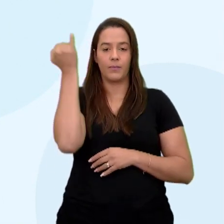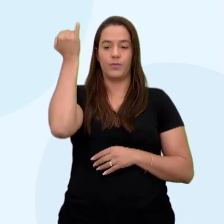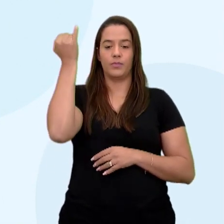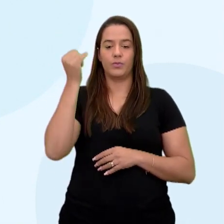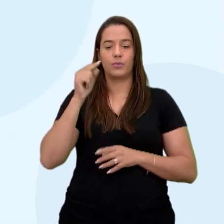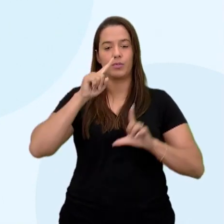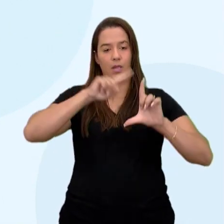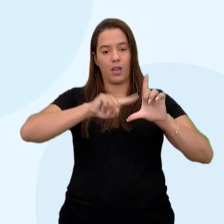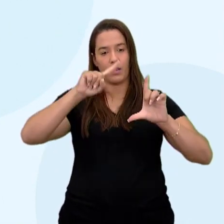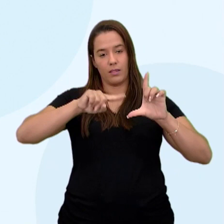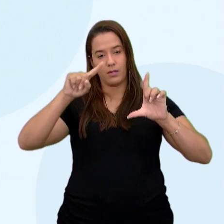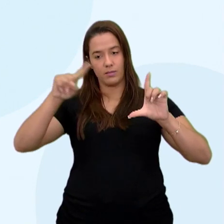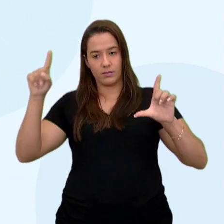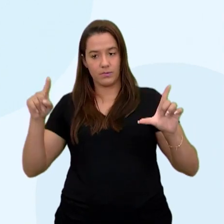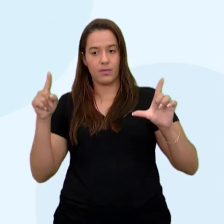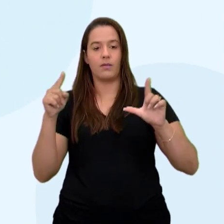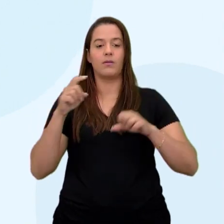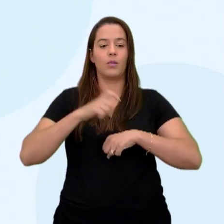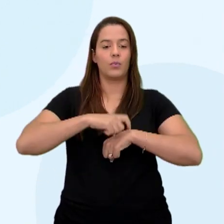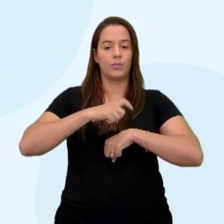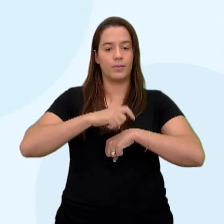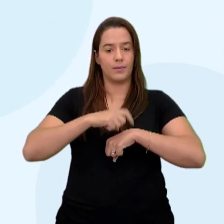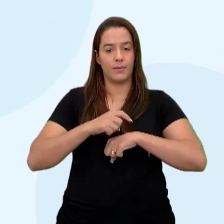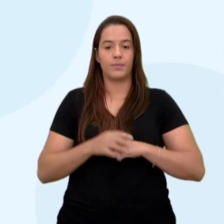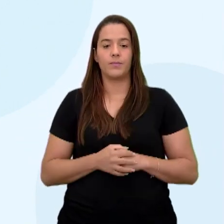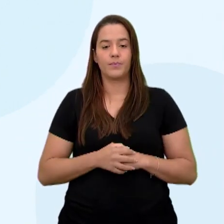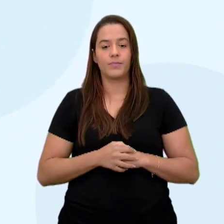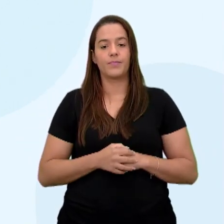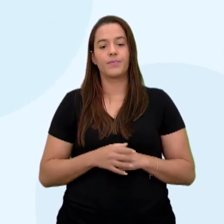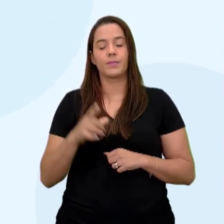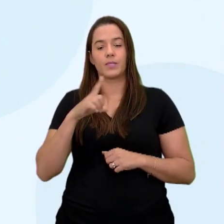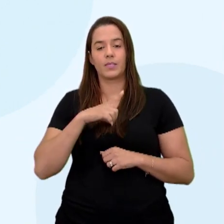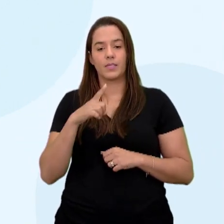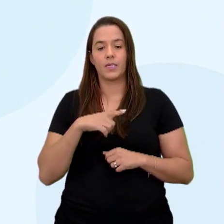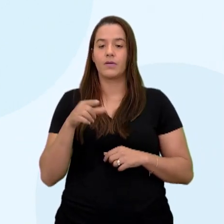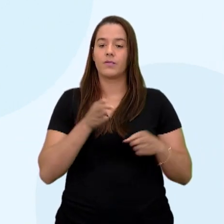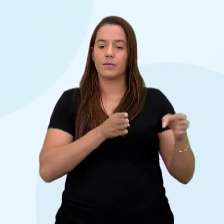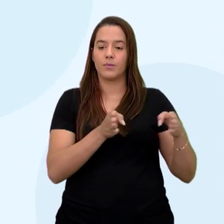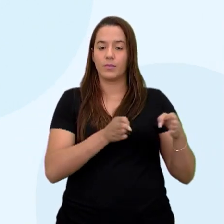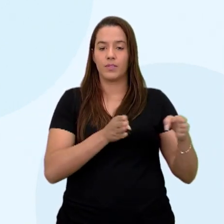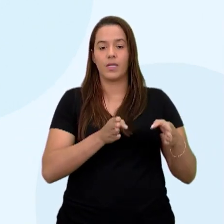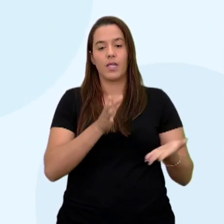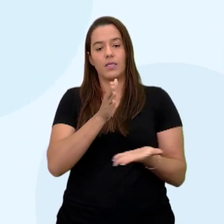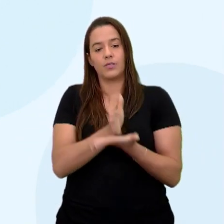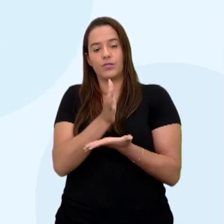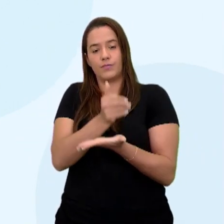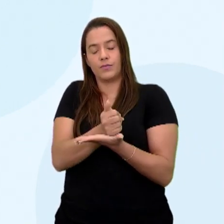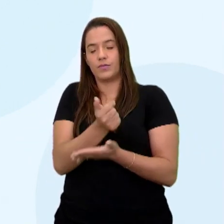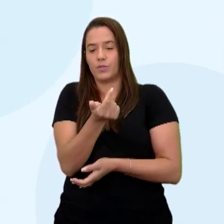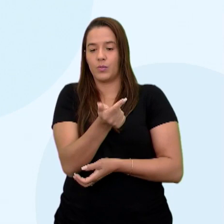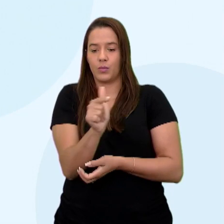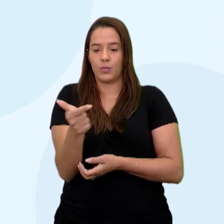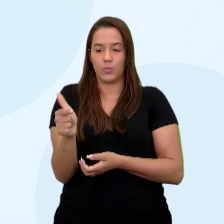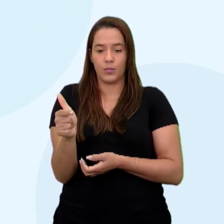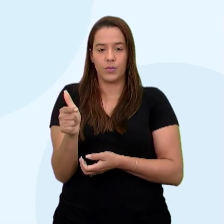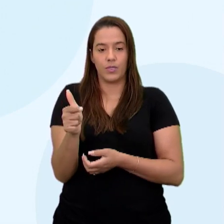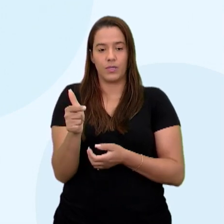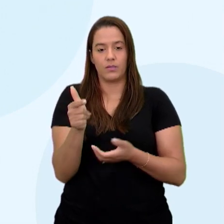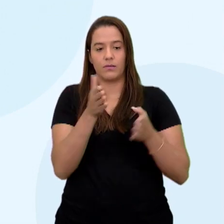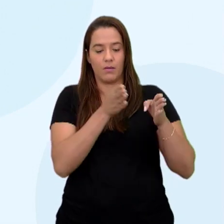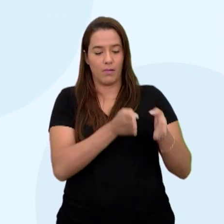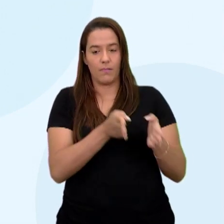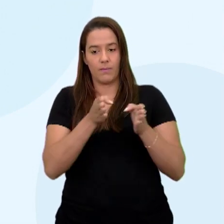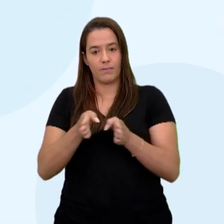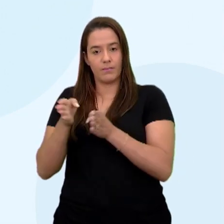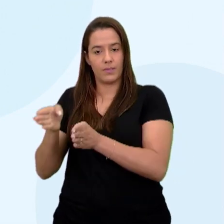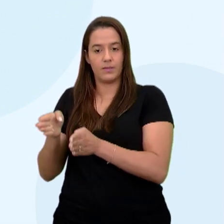do tempo geológico. Somente as eras do éon arqueano não são divididas em períodos. E aí